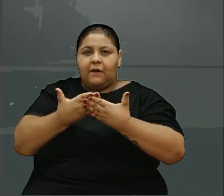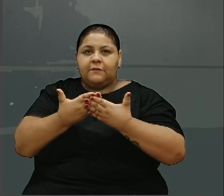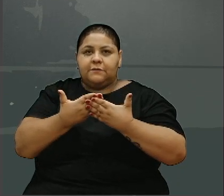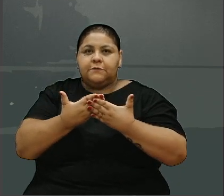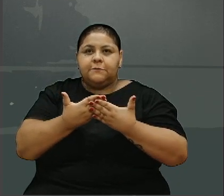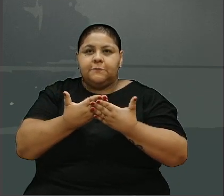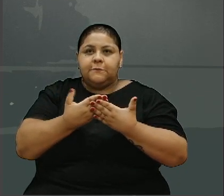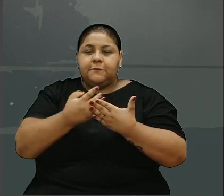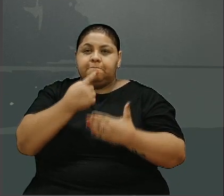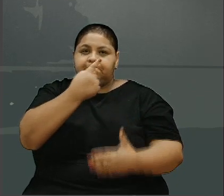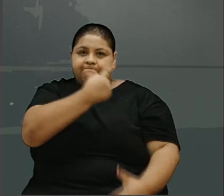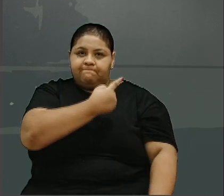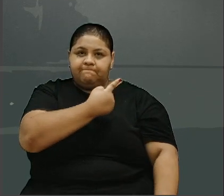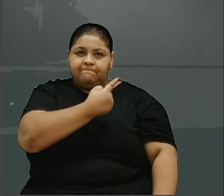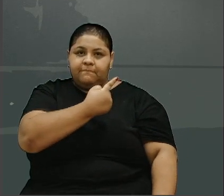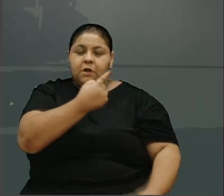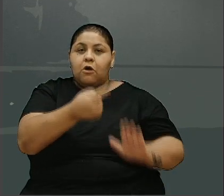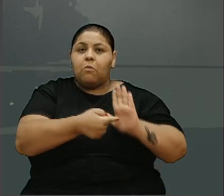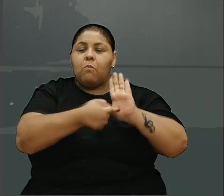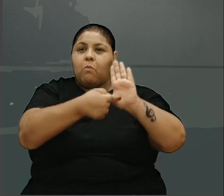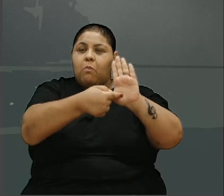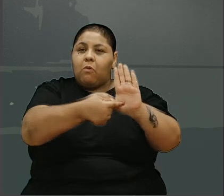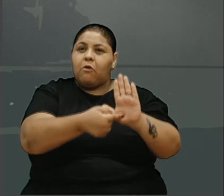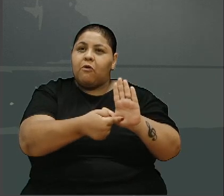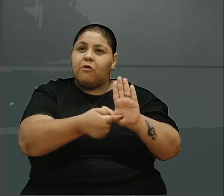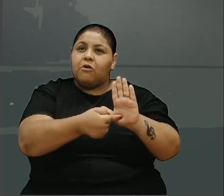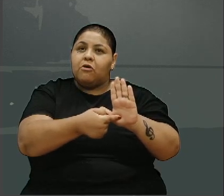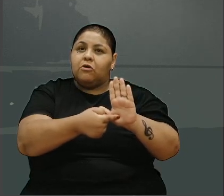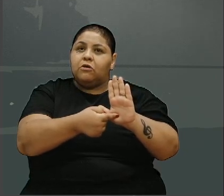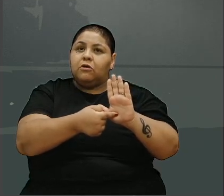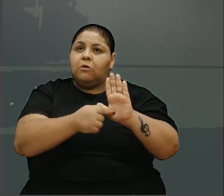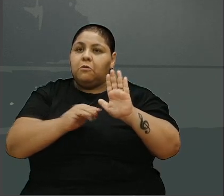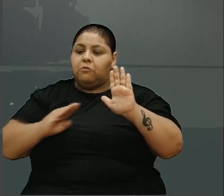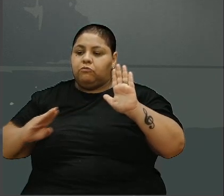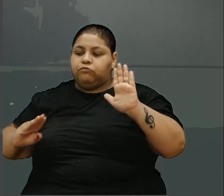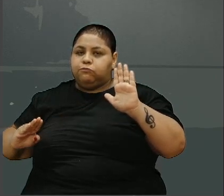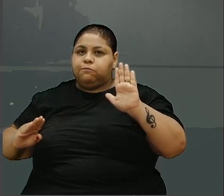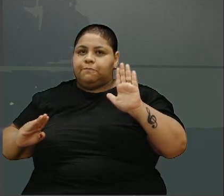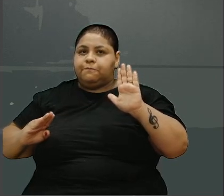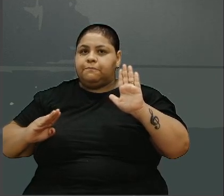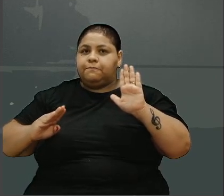Este gráfico mostra que nós somos avançando